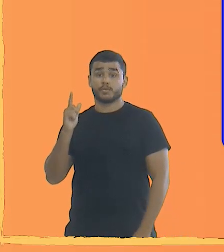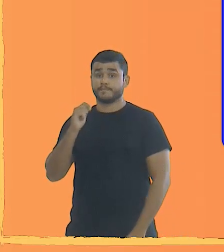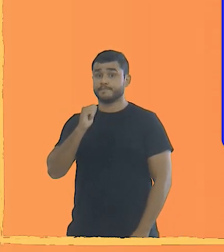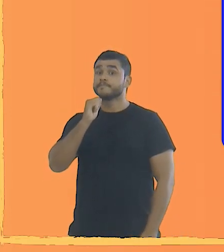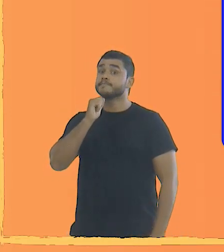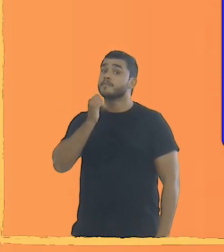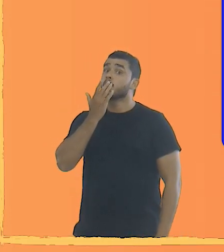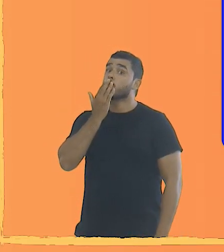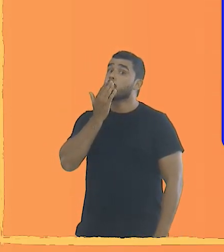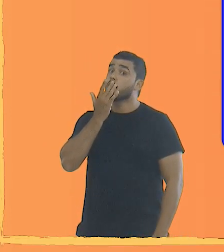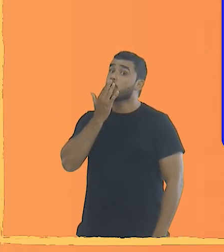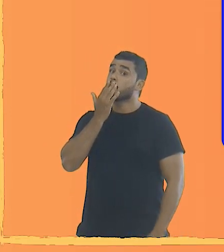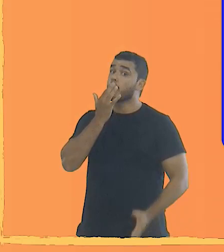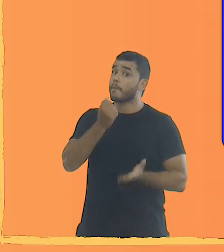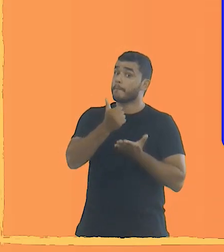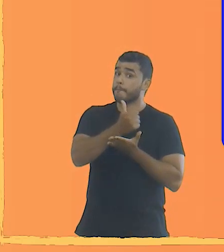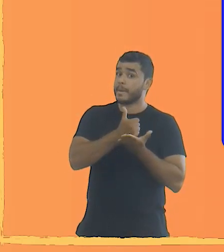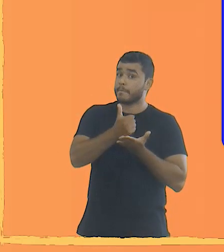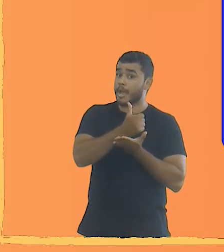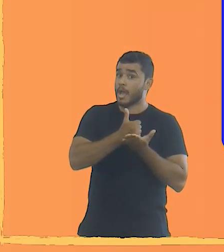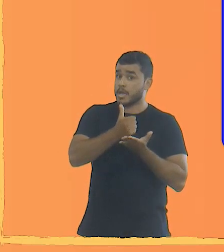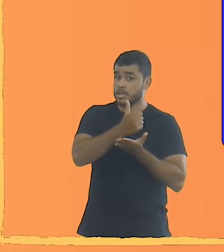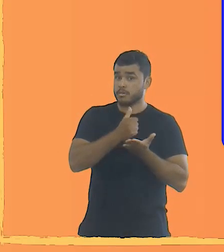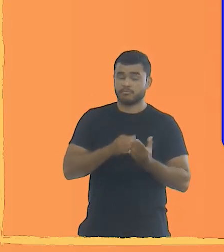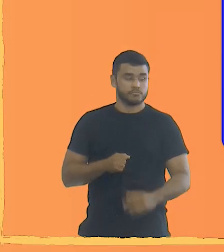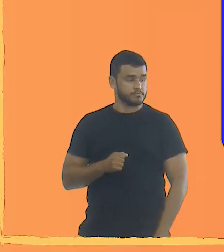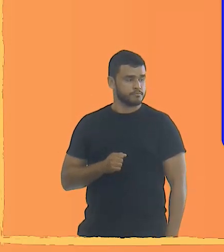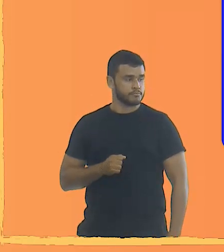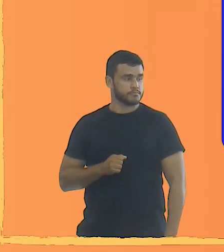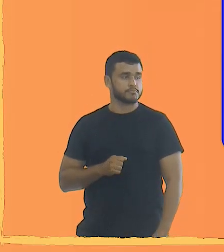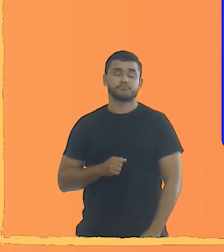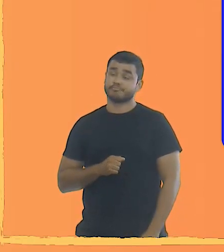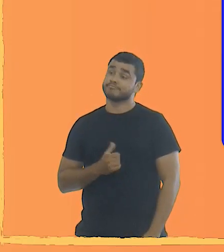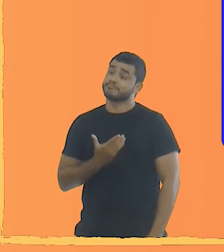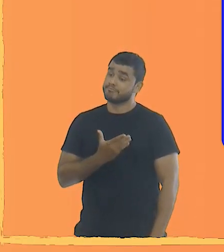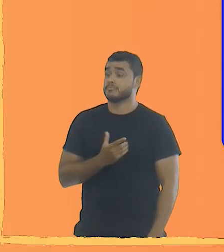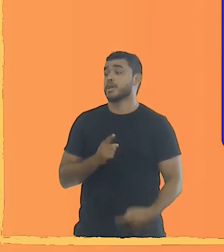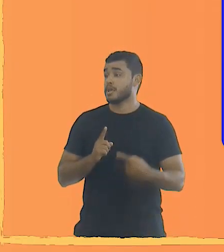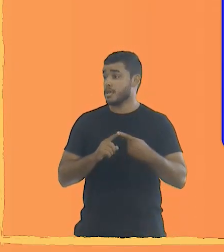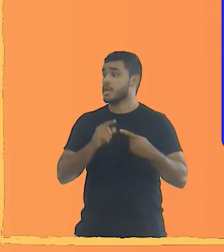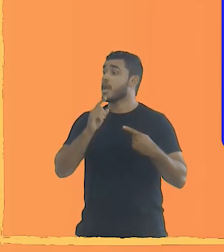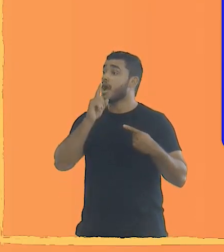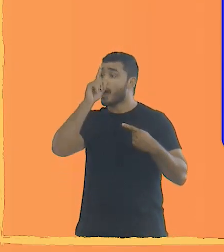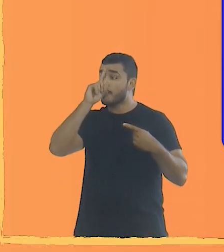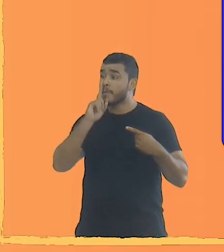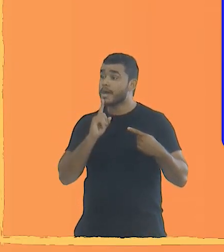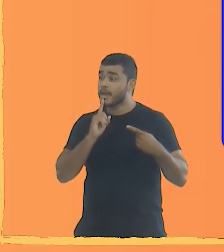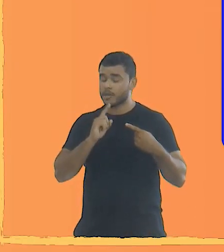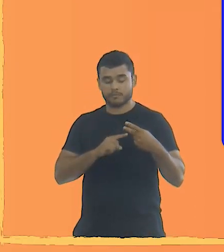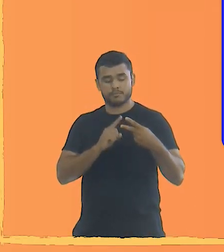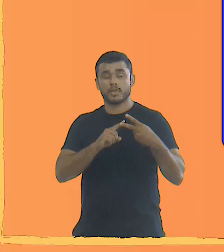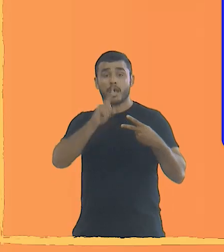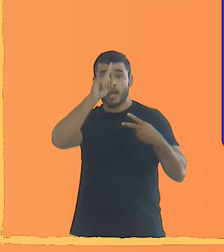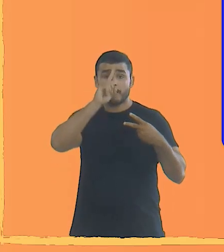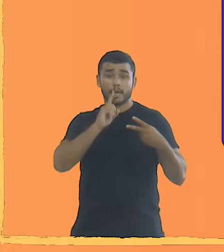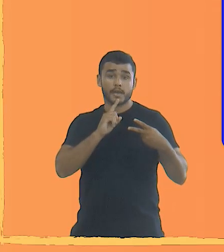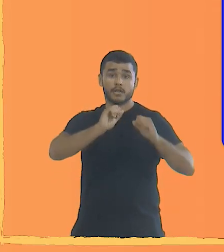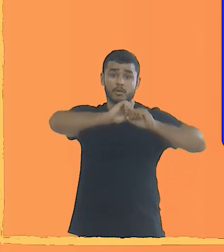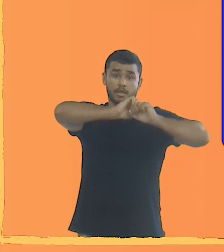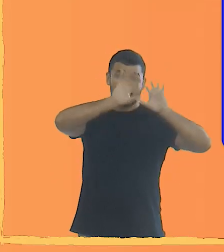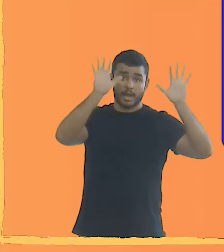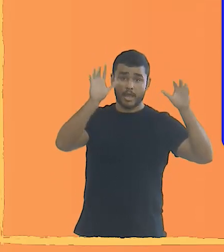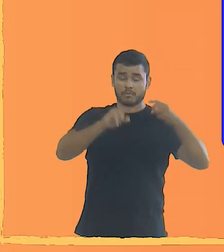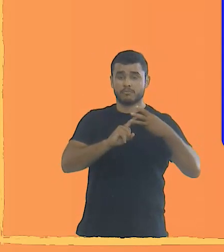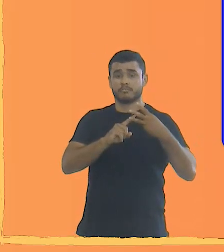na tonalidade normal, o amarelo claro e o amarelo escuro. Só aqui a gente já contou